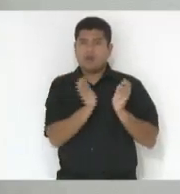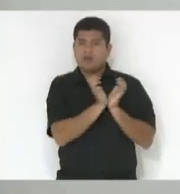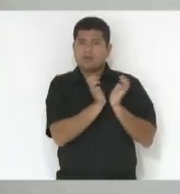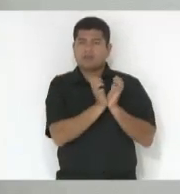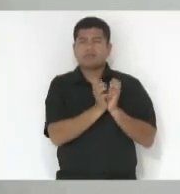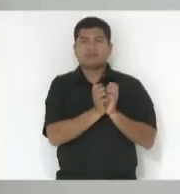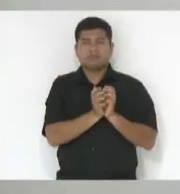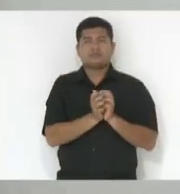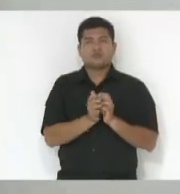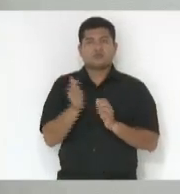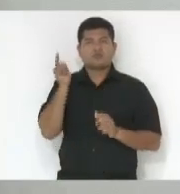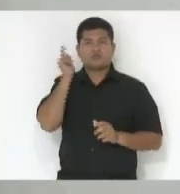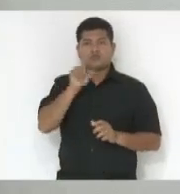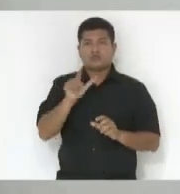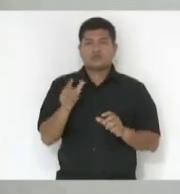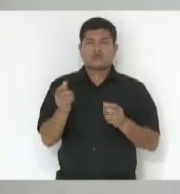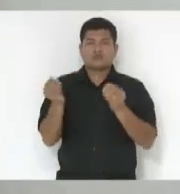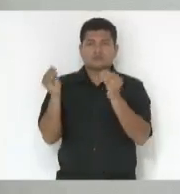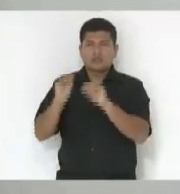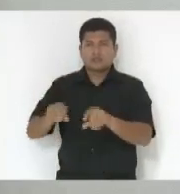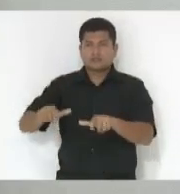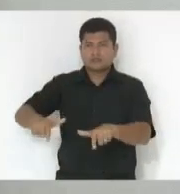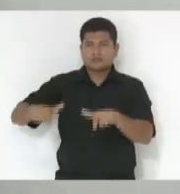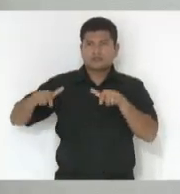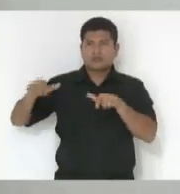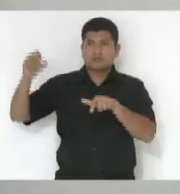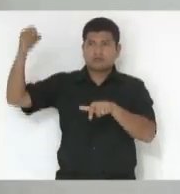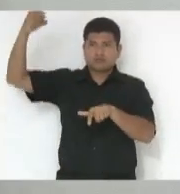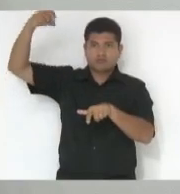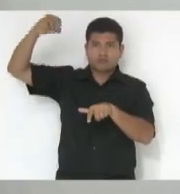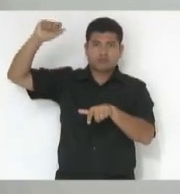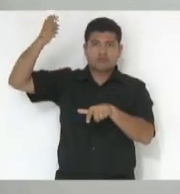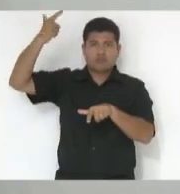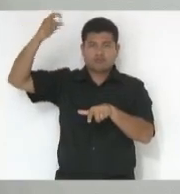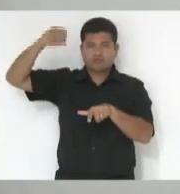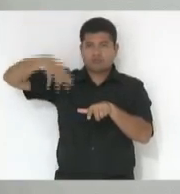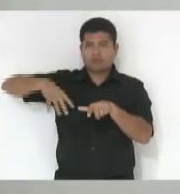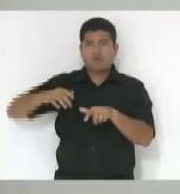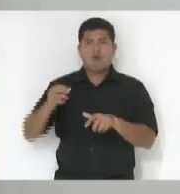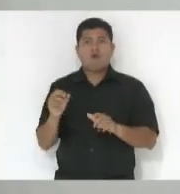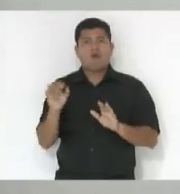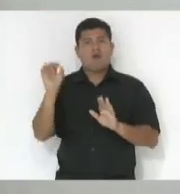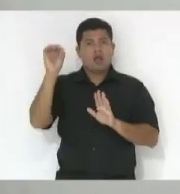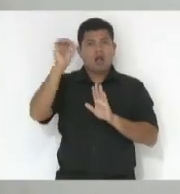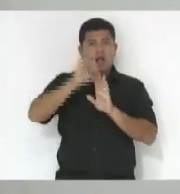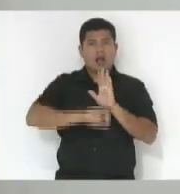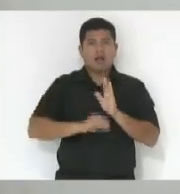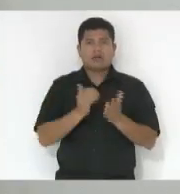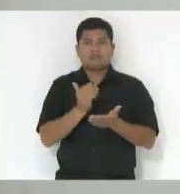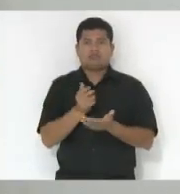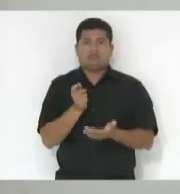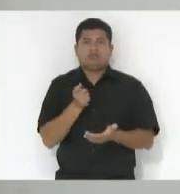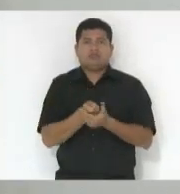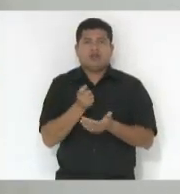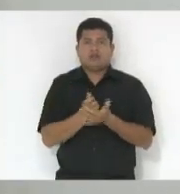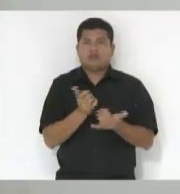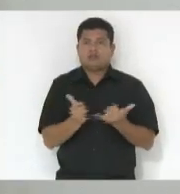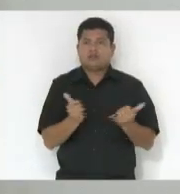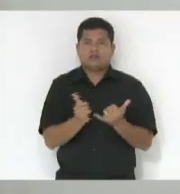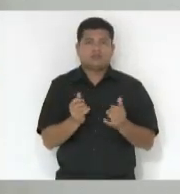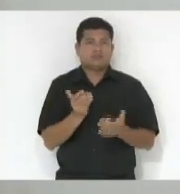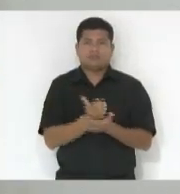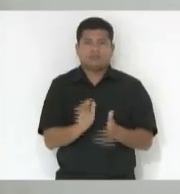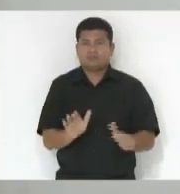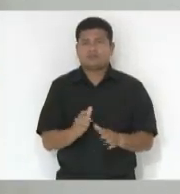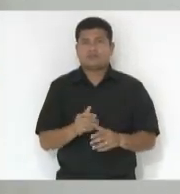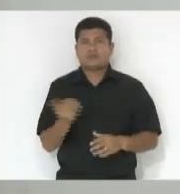placas fotovoltaicas para fazer com que zere a conta ou menos reduza as suas contas. Isso é muito importante, ajuda quem está